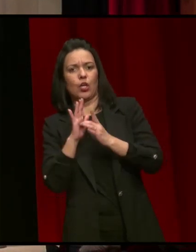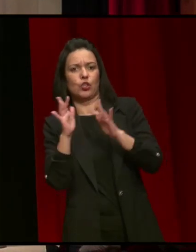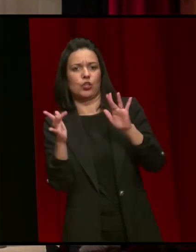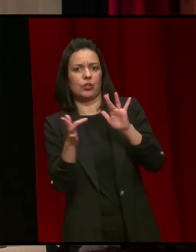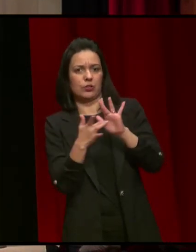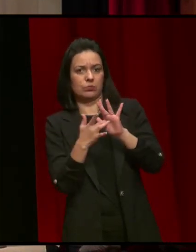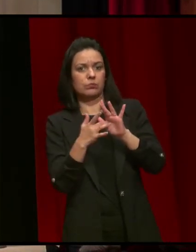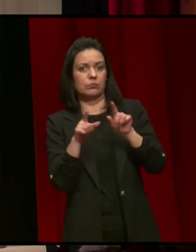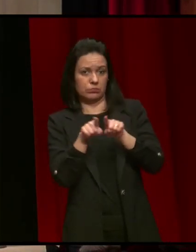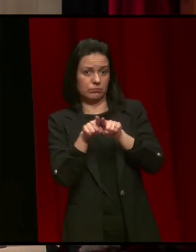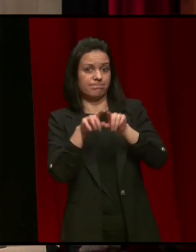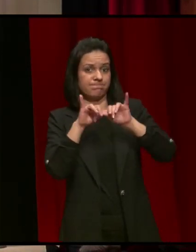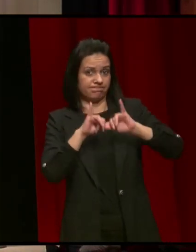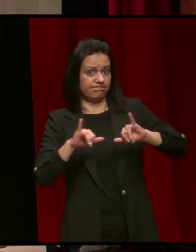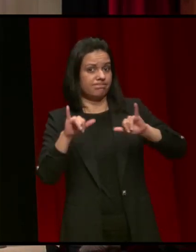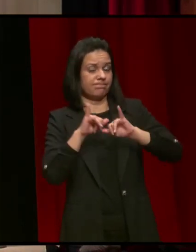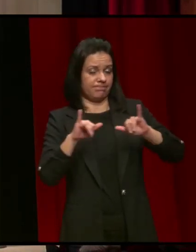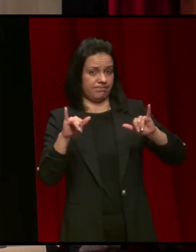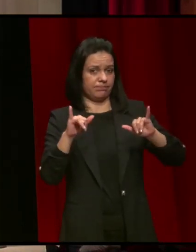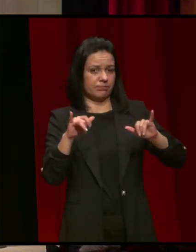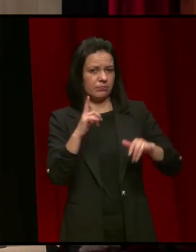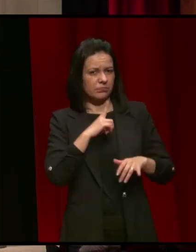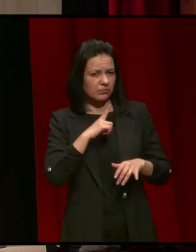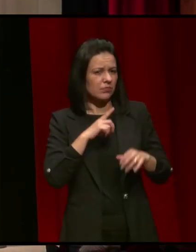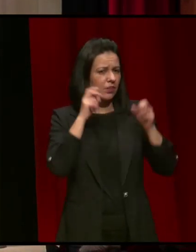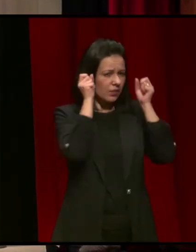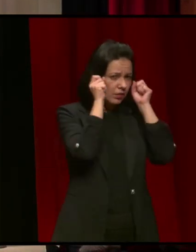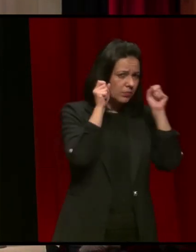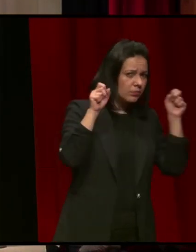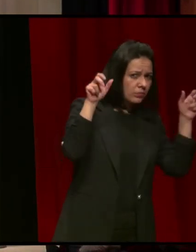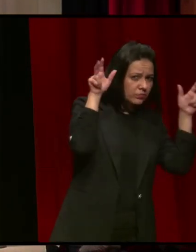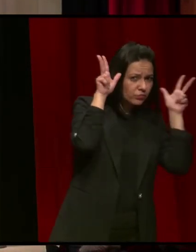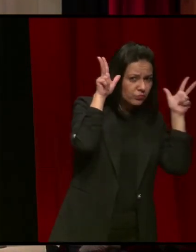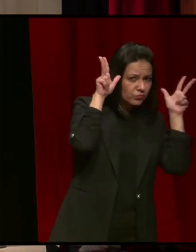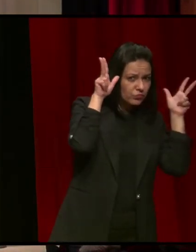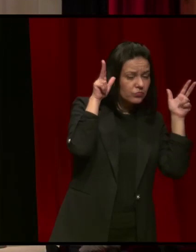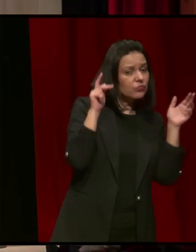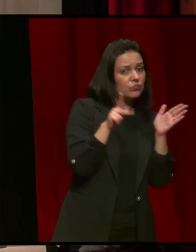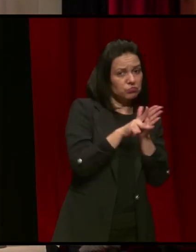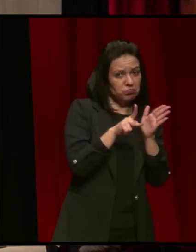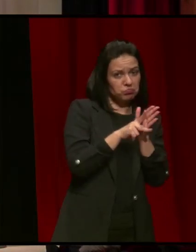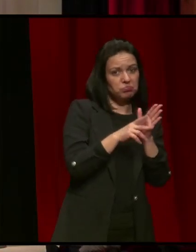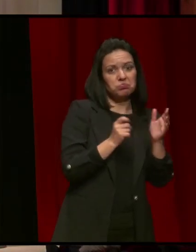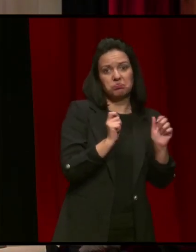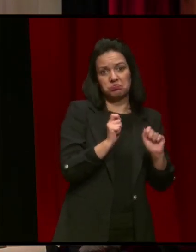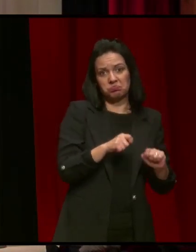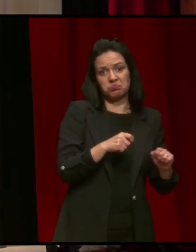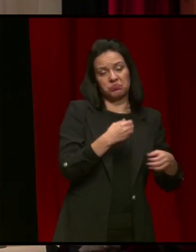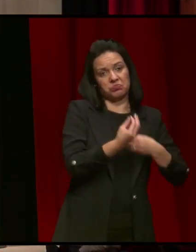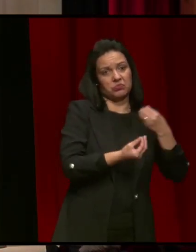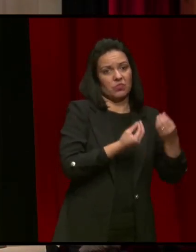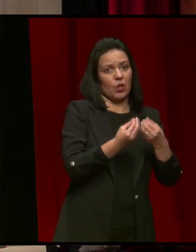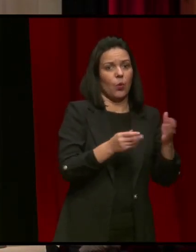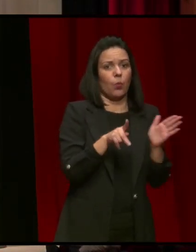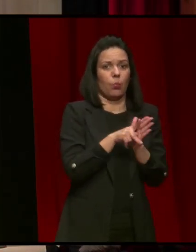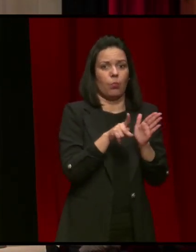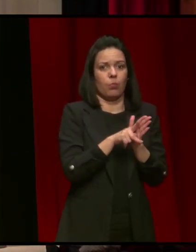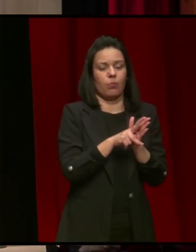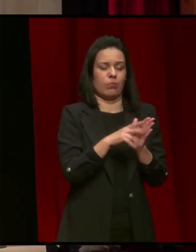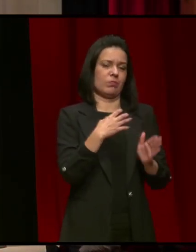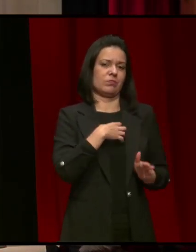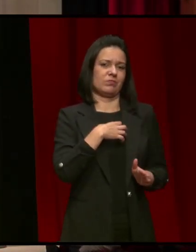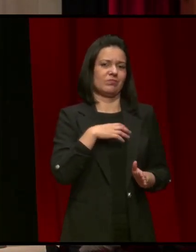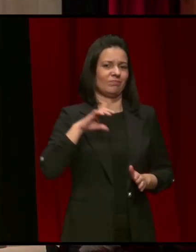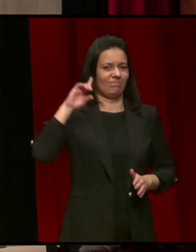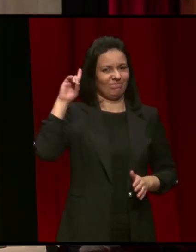Moisés. Moisés também, quando está dialogando com Deus, então, na verdade, está dialogando com o anjo de Deus, que, na verdade, é um outro malak, é um mensageiro